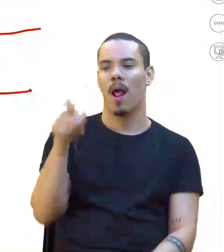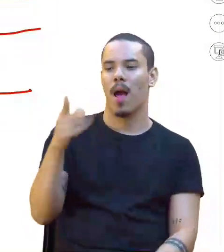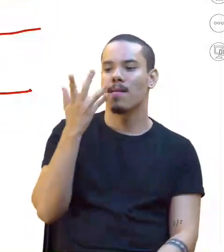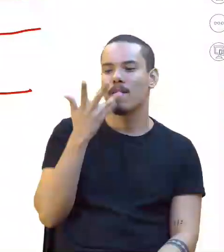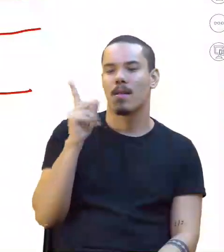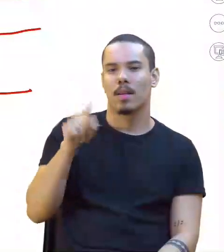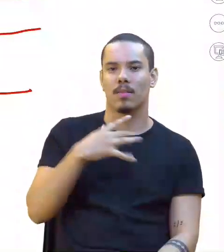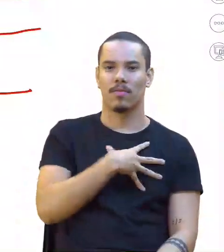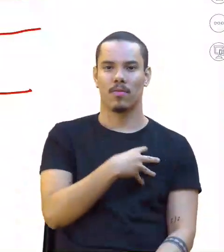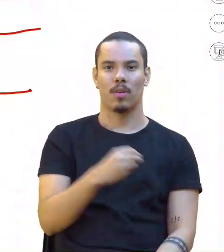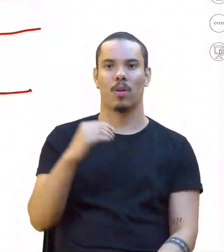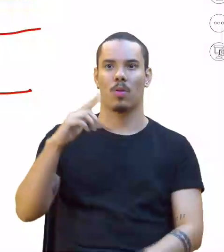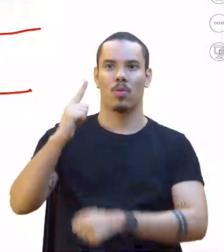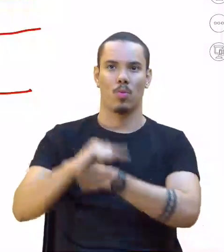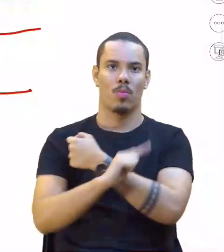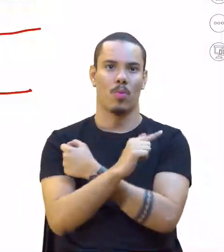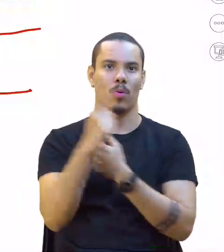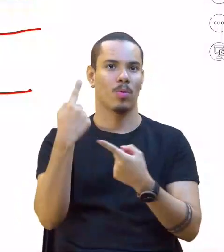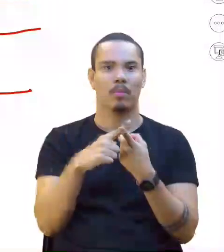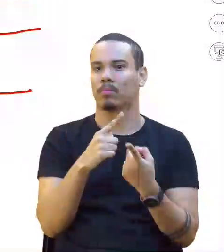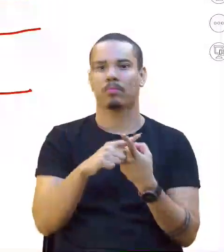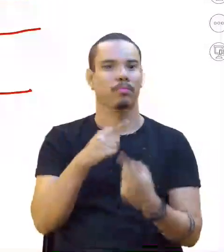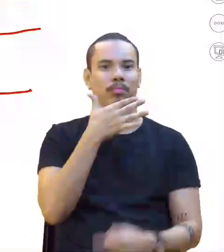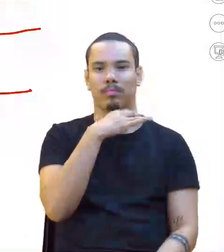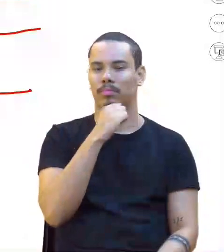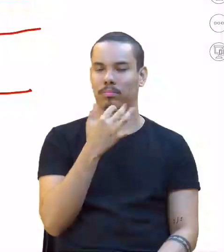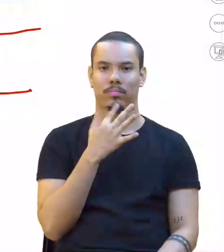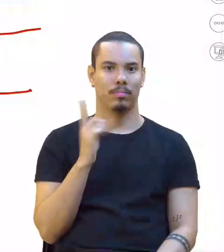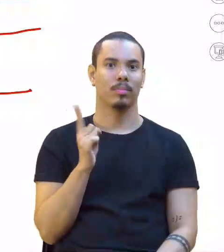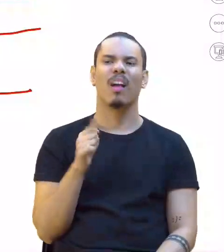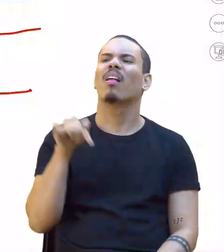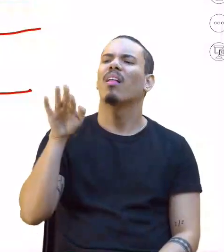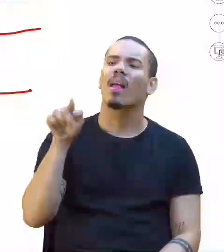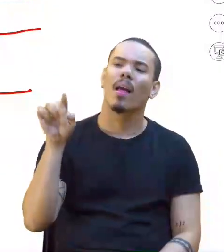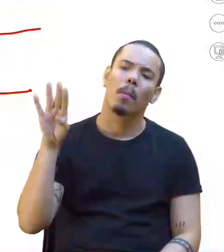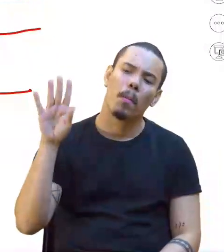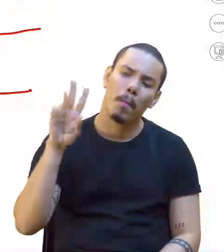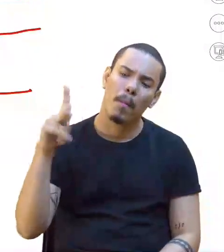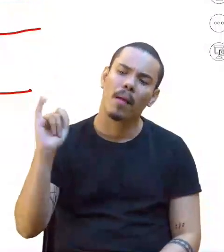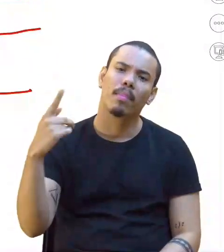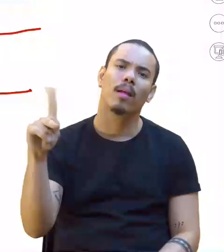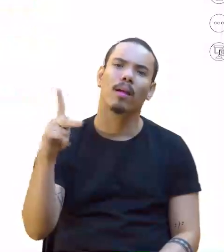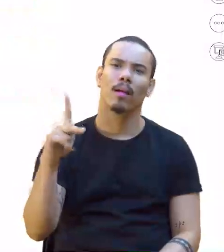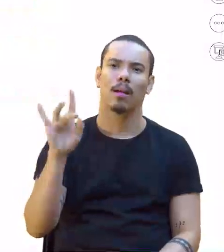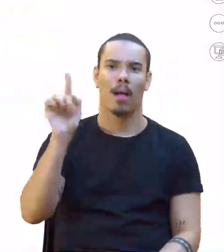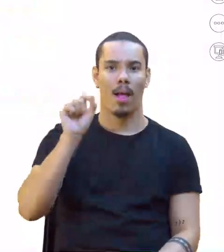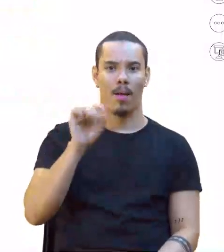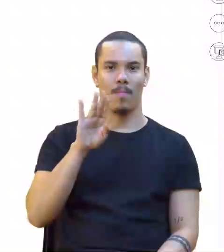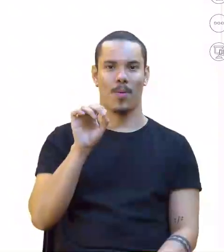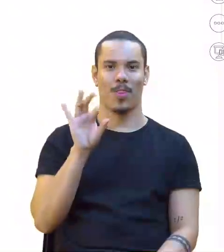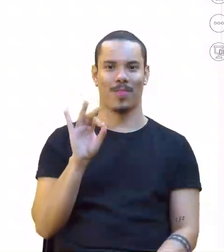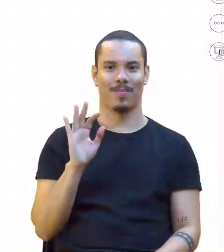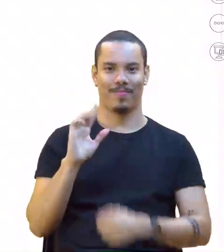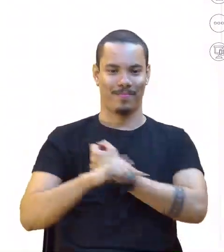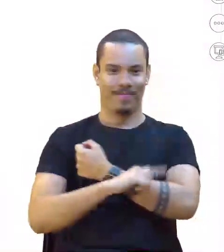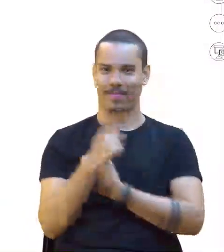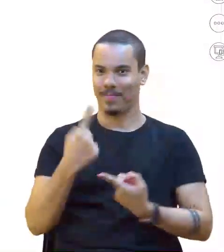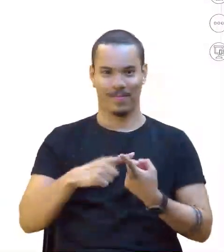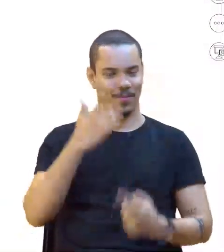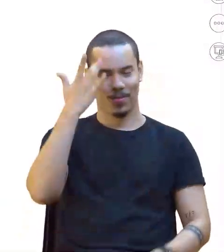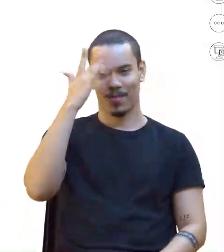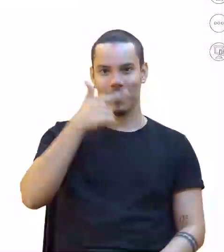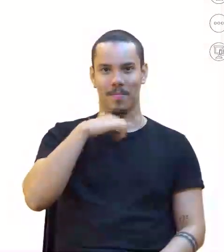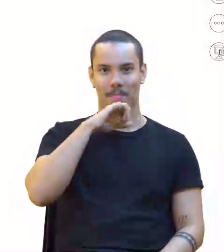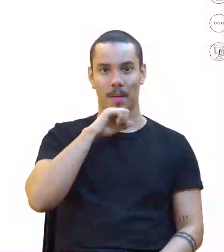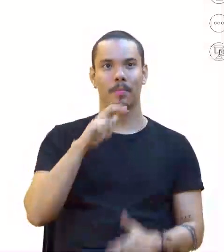filho do boto quando é filho de um pai desconhecido. Quem é o pai? É filho do boto, né? Porque não sabe quem é o pai. Então, dono de um estilo